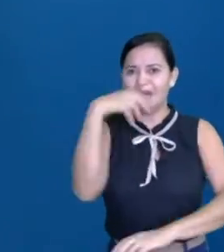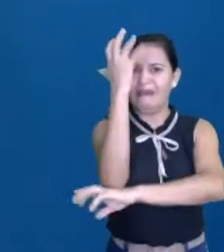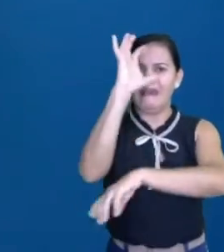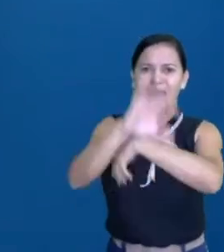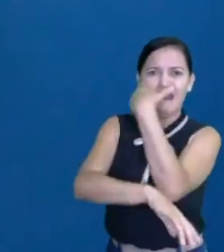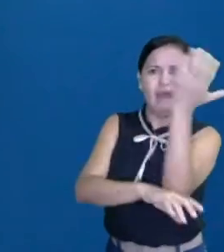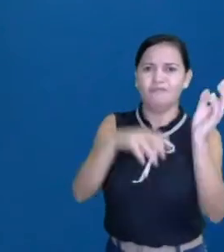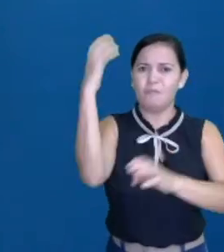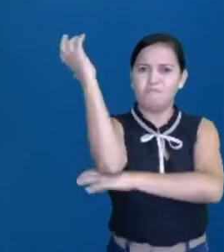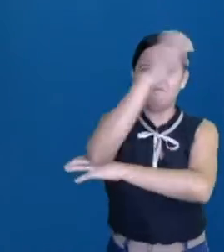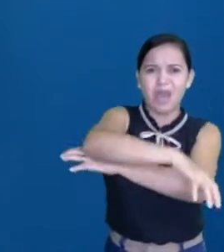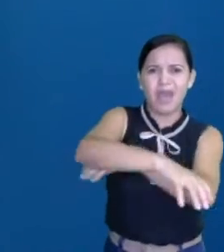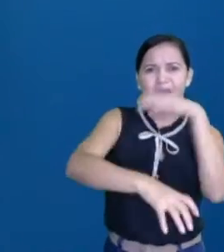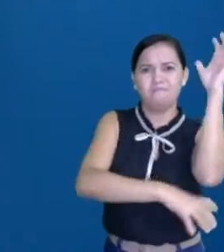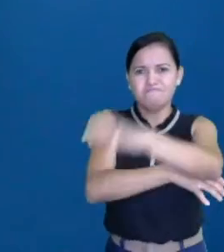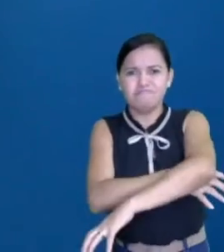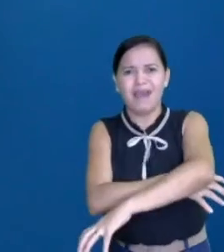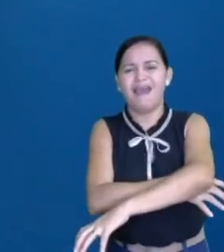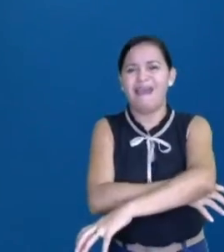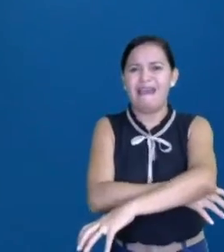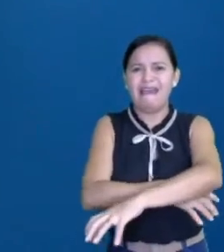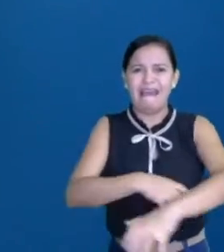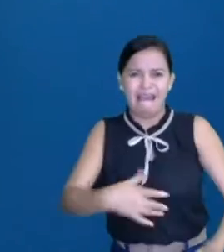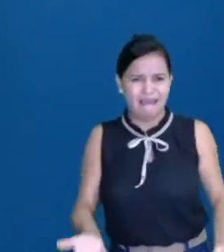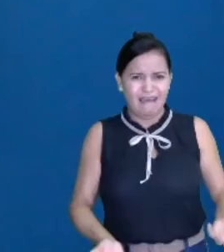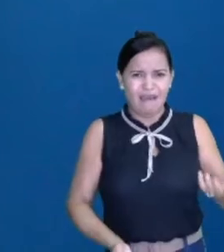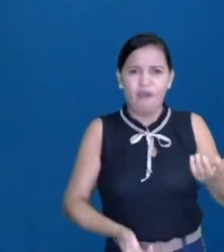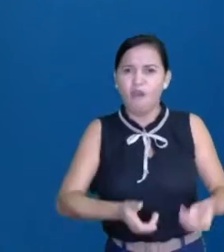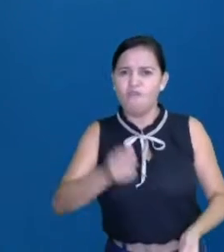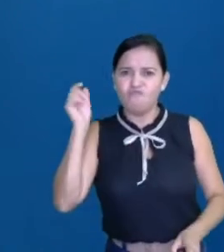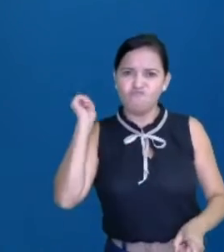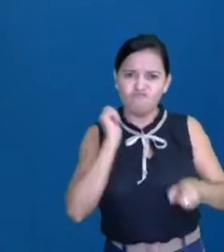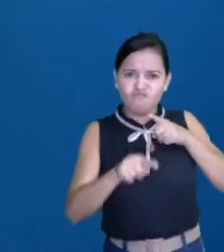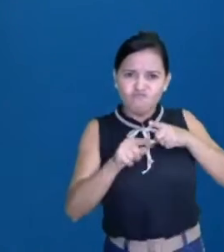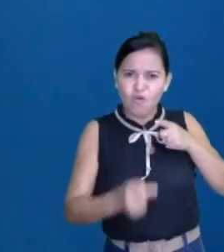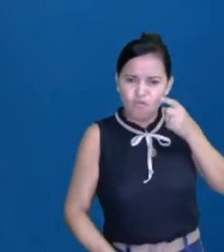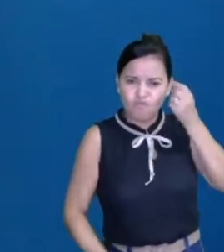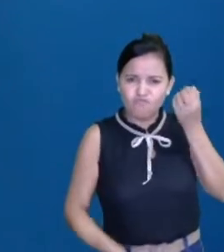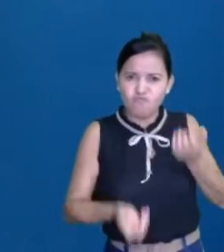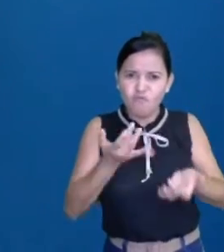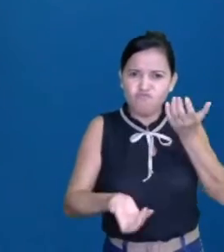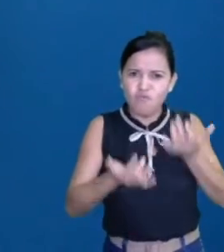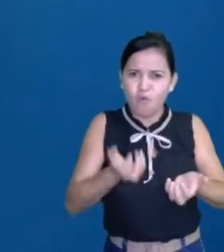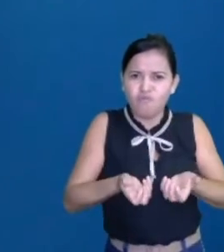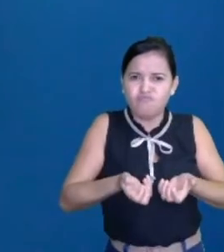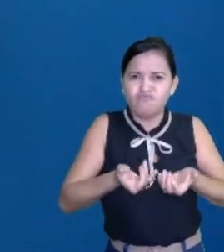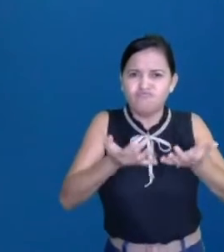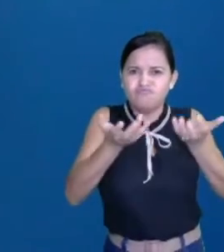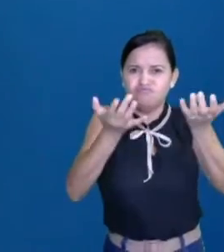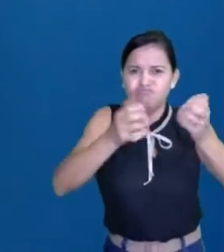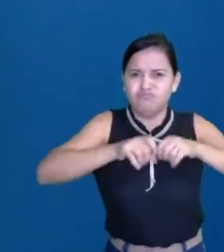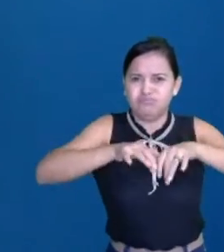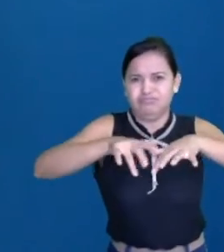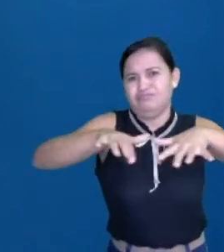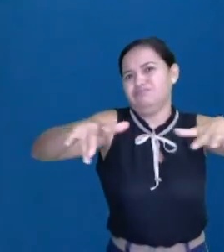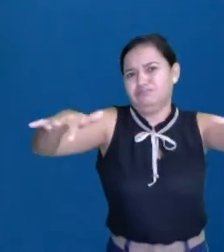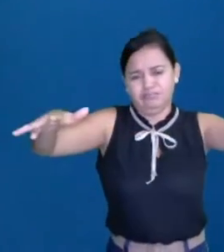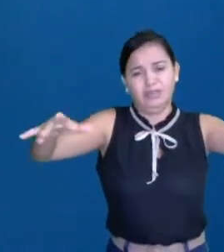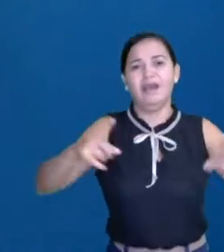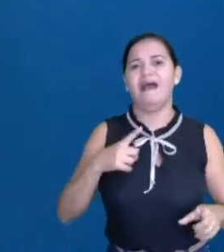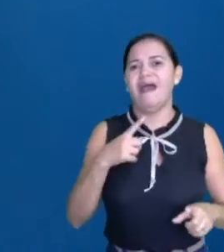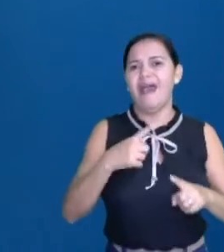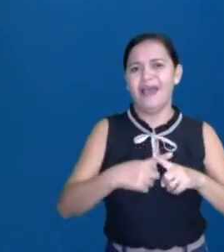a própria queima das florestas, faz com que esse carbono que deveria estar preso seja liberado